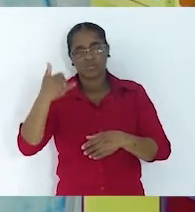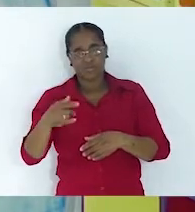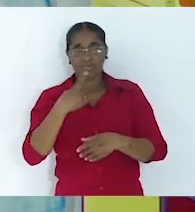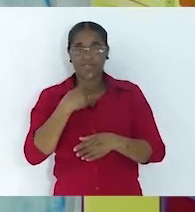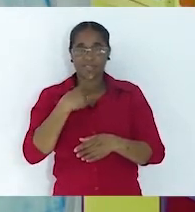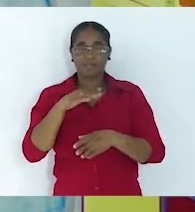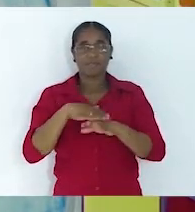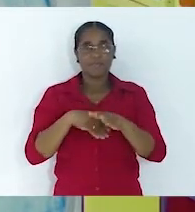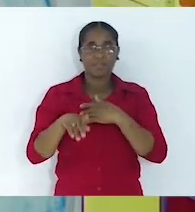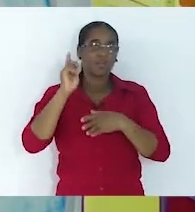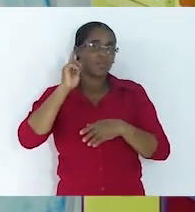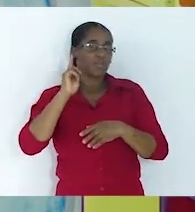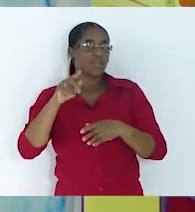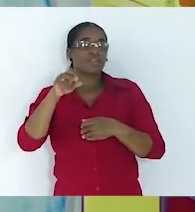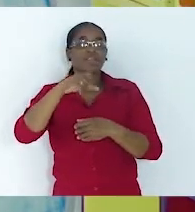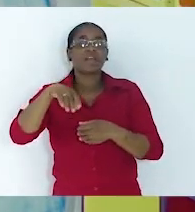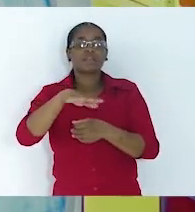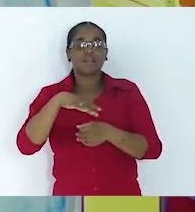linha de importância da ação.